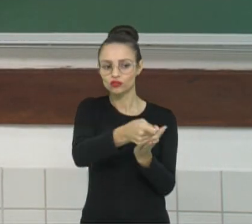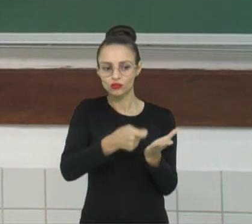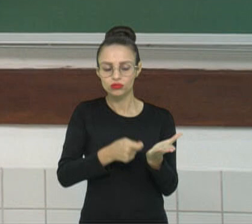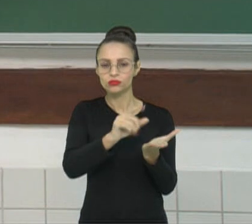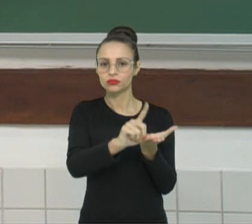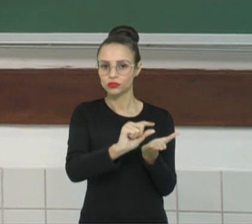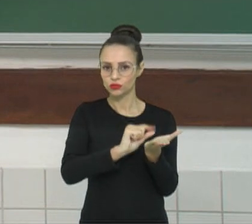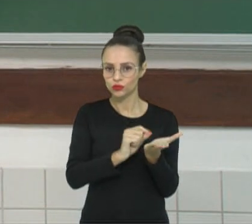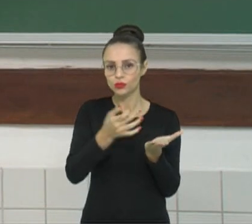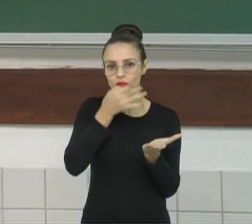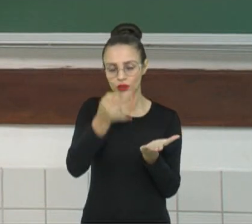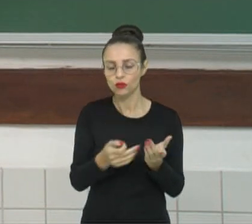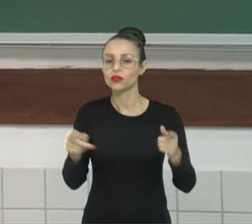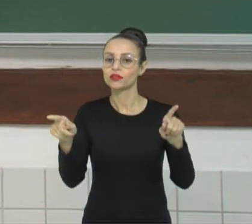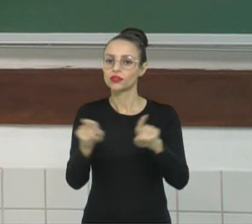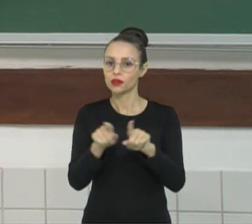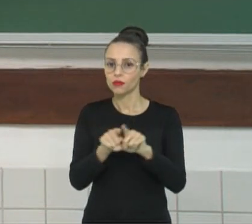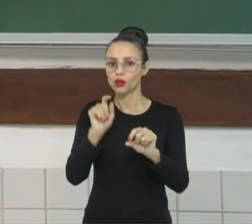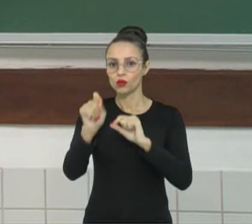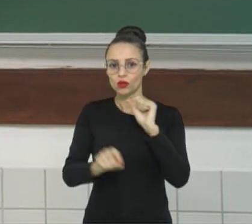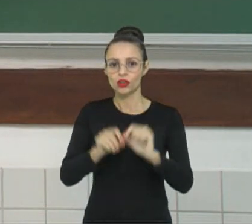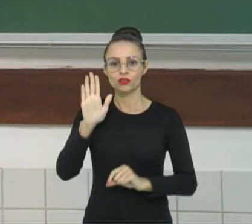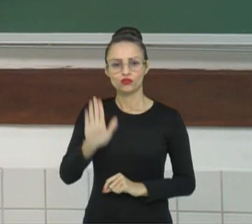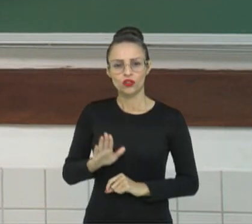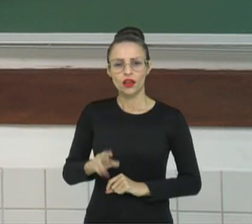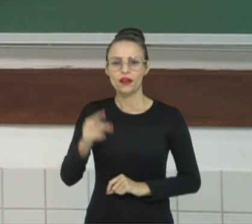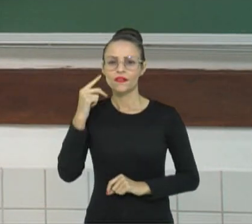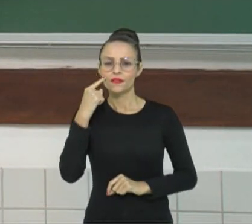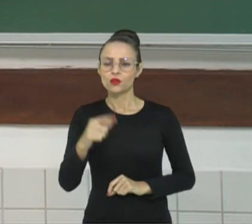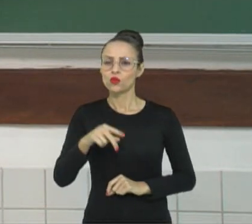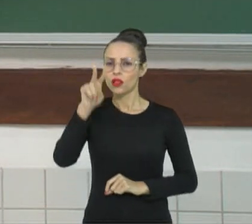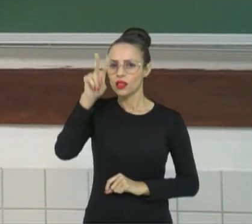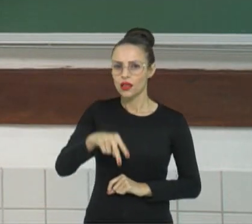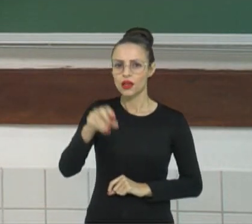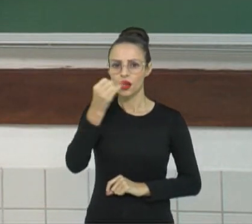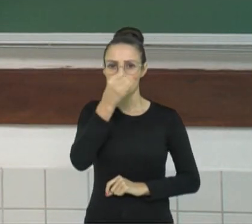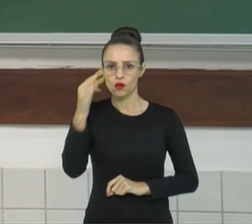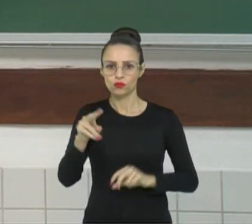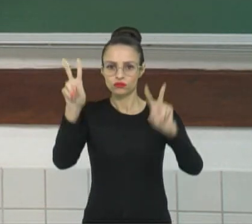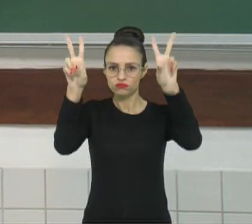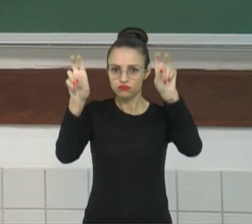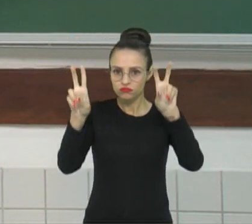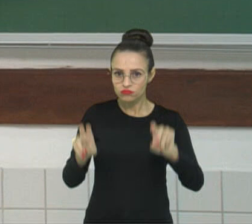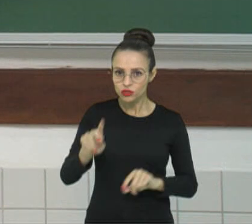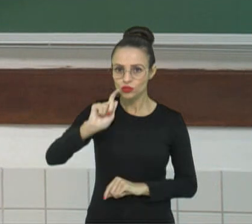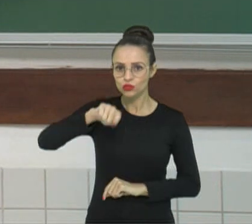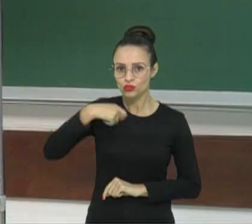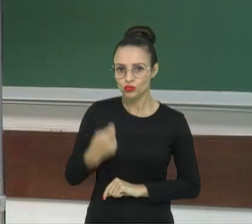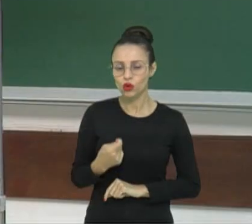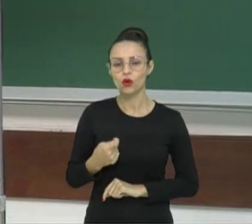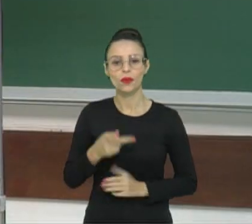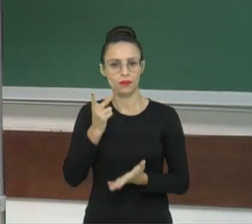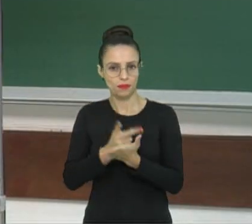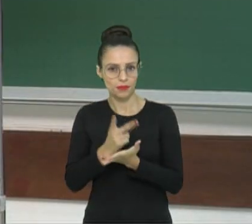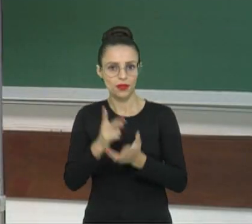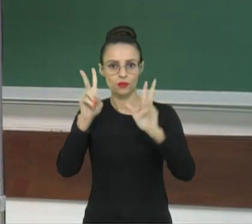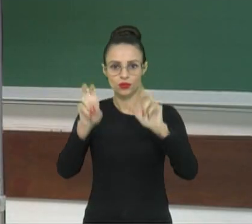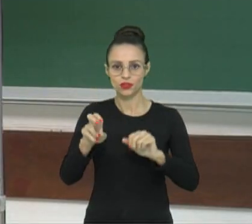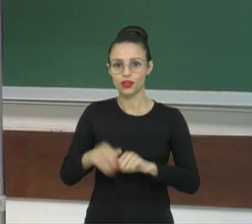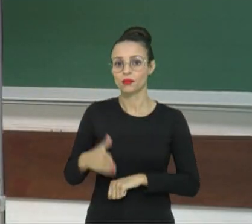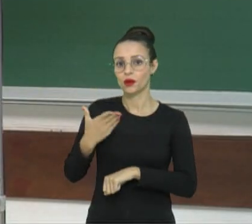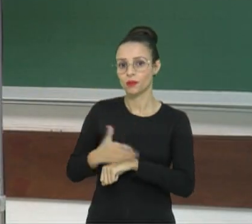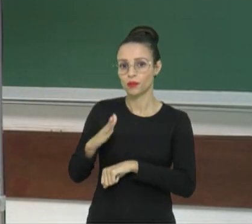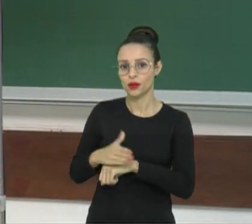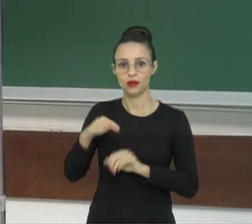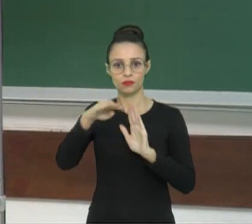de opinião. Nós também lemos algumas manchetes, né? Algumas manchetes sobre aquele tema do programa de